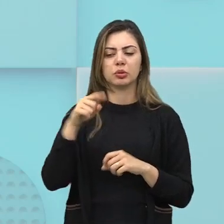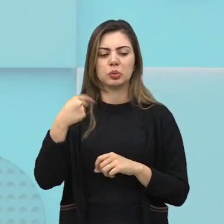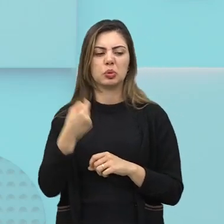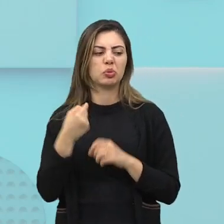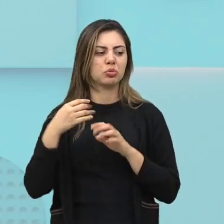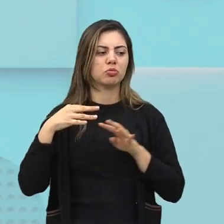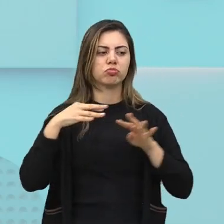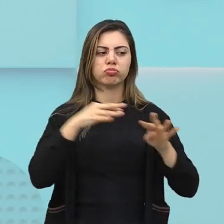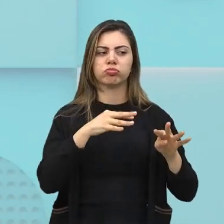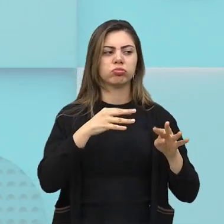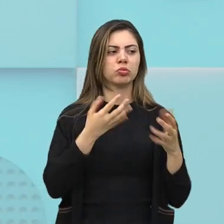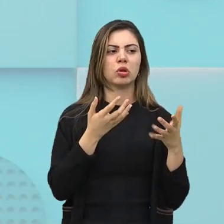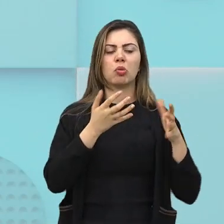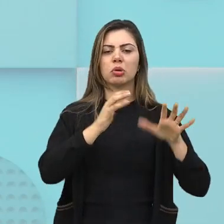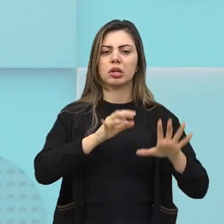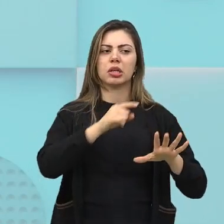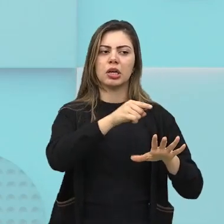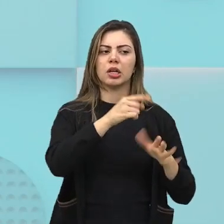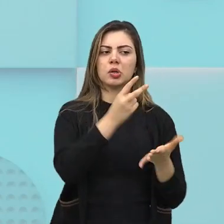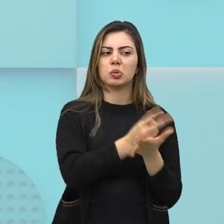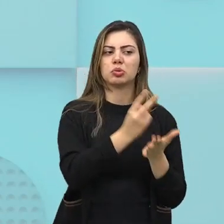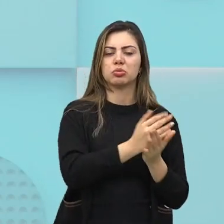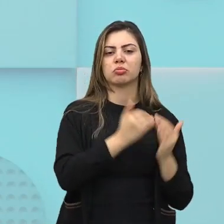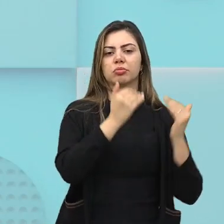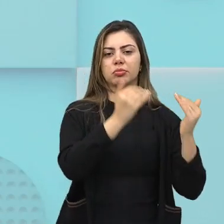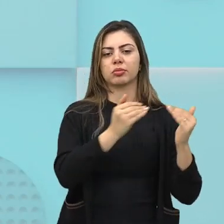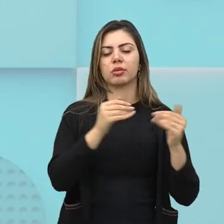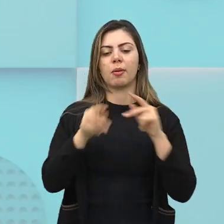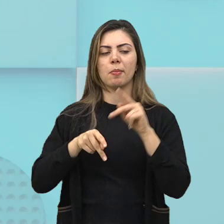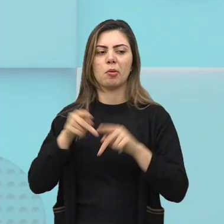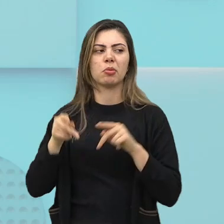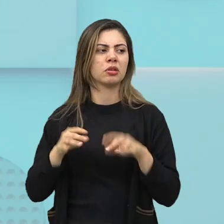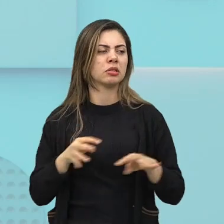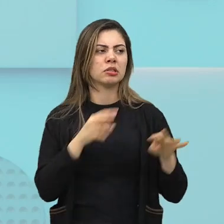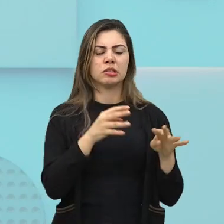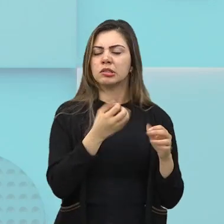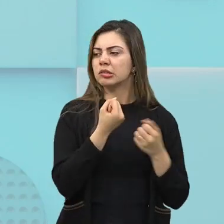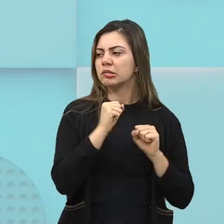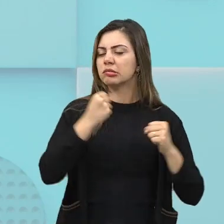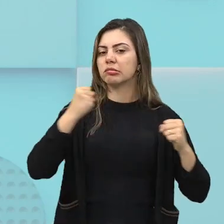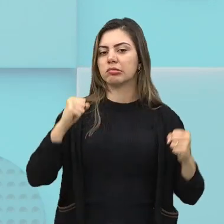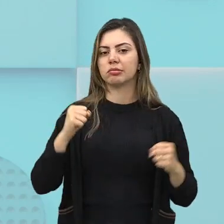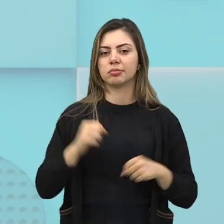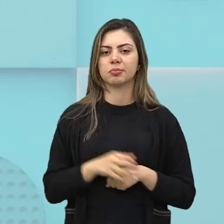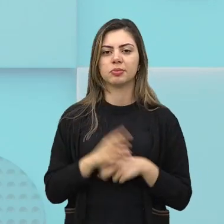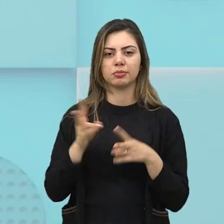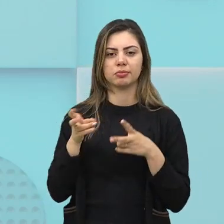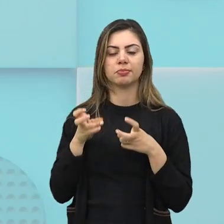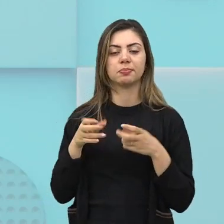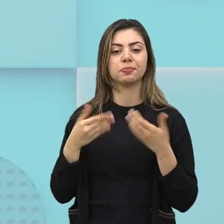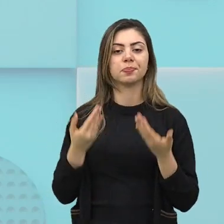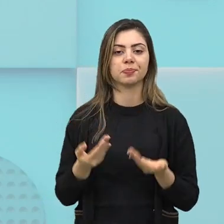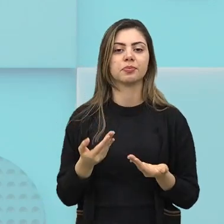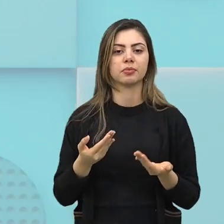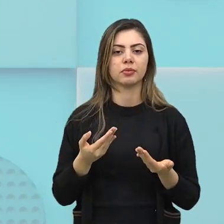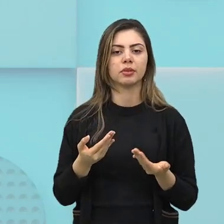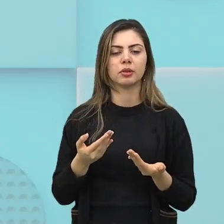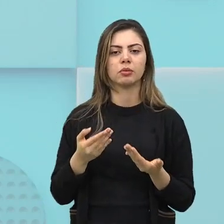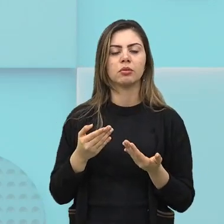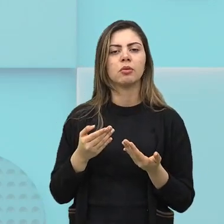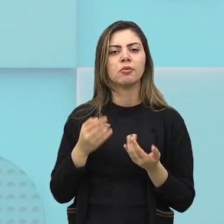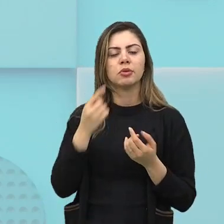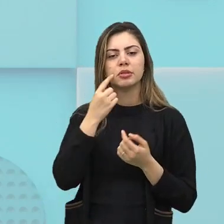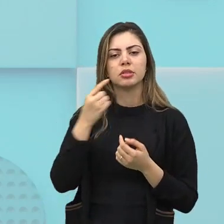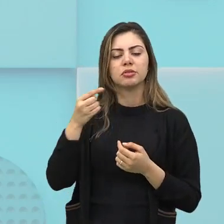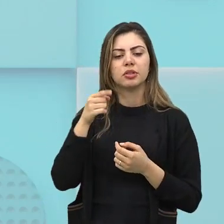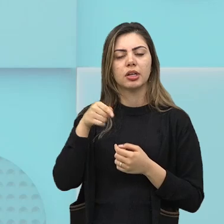autoridade. Certinho? A comunidade ficou contra ele, né? Contra essa resistência. Aí, o ponto culminante